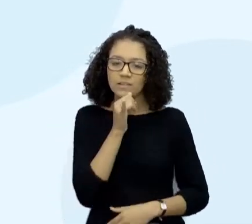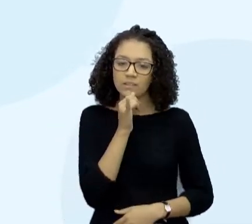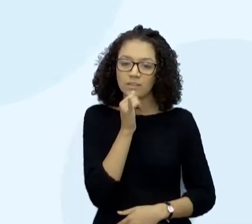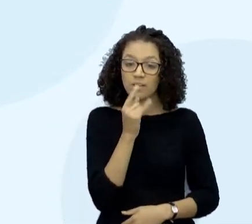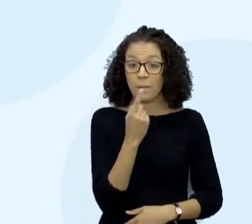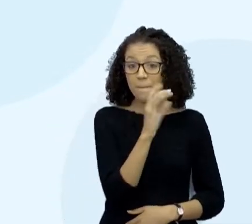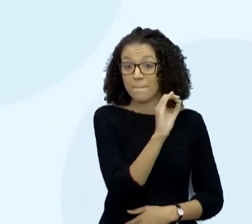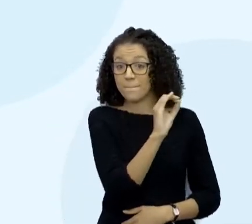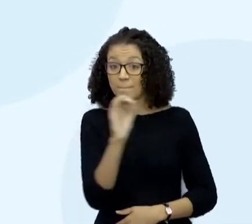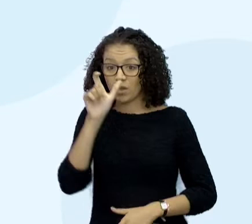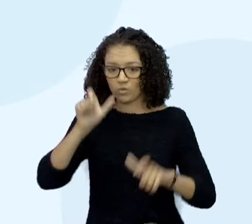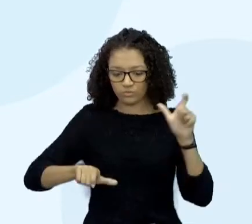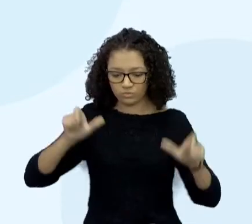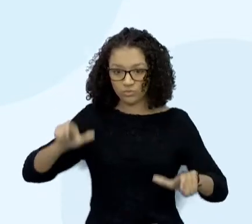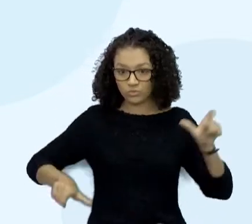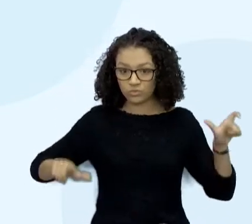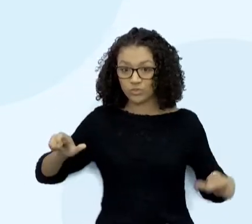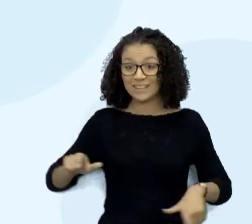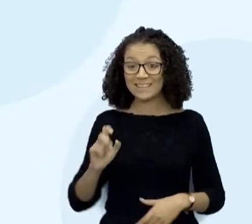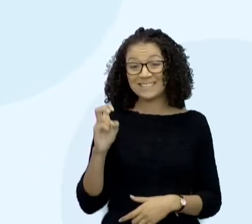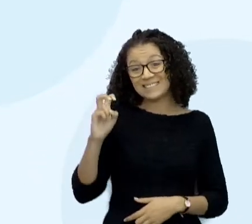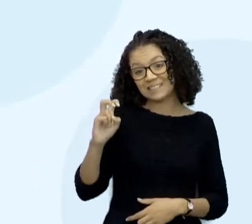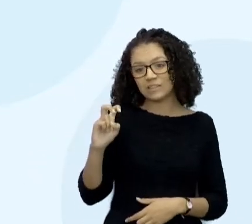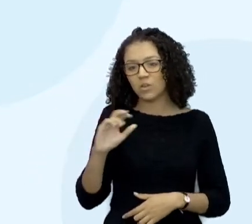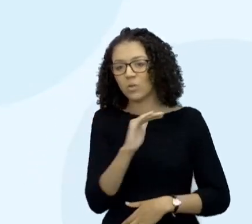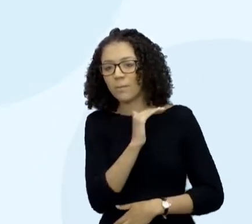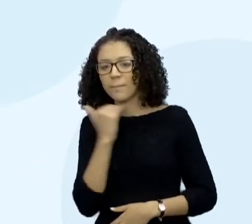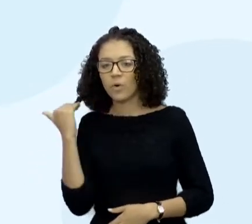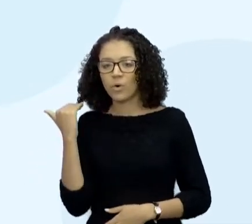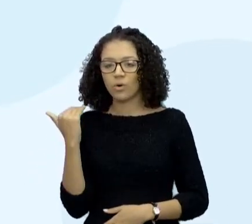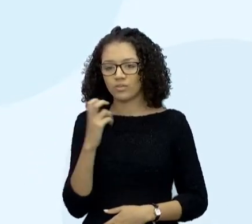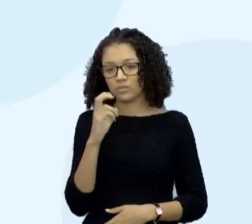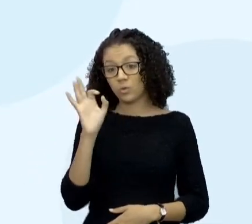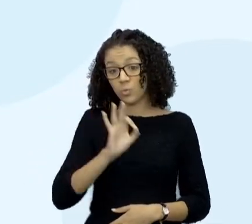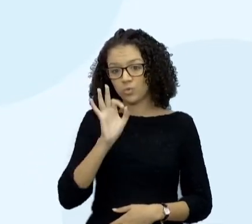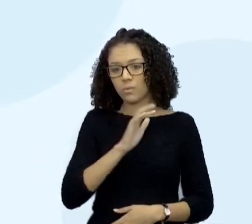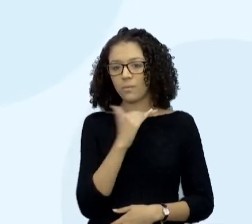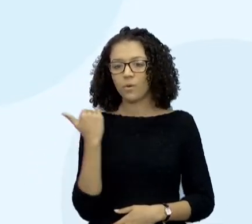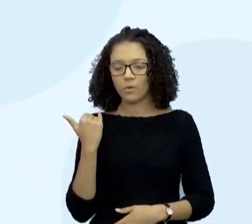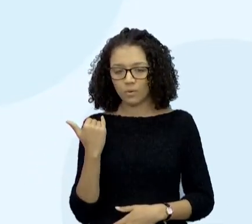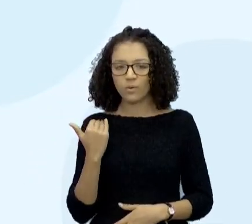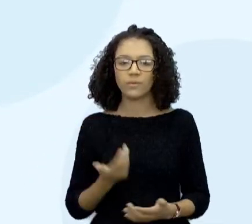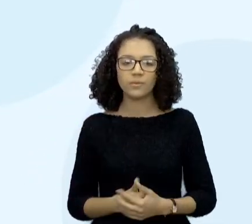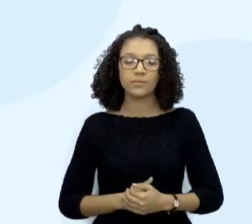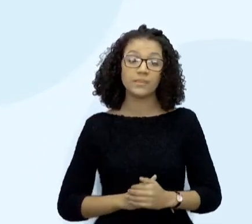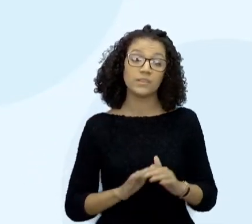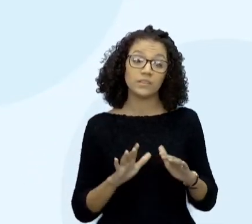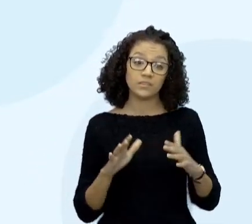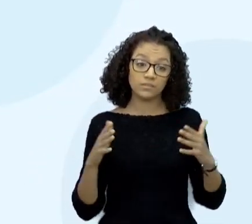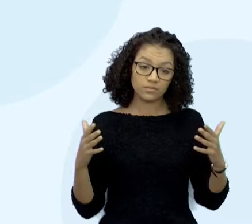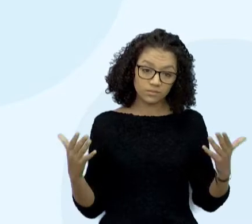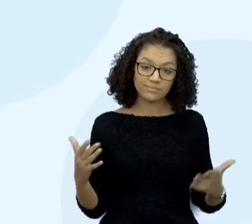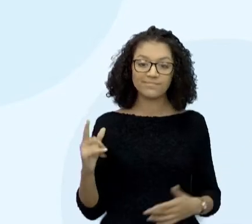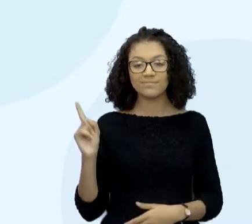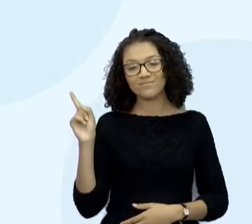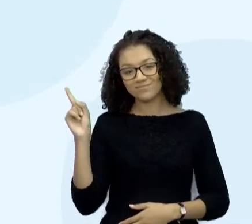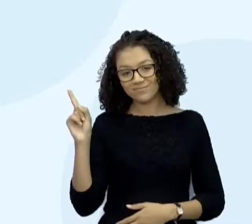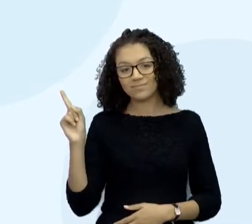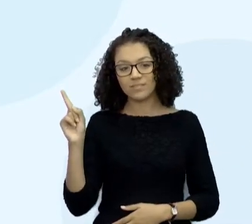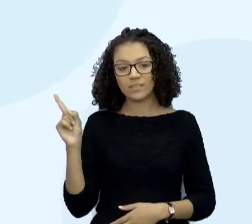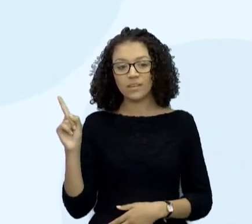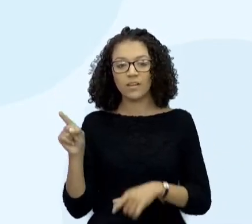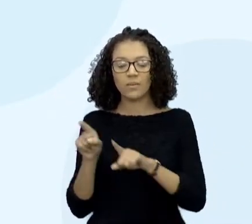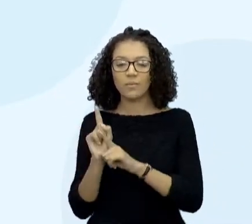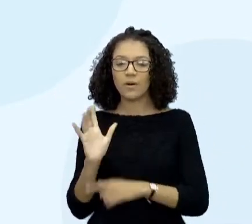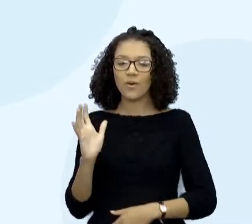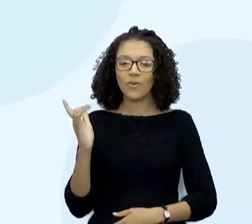nessa faixa de 10 a 20, né? O ideal é ficar aqui, né? A projeção do Brasil é que chegue nessa relação, como acontece